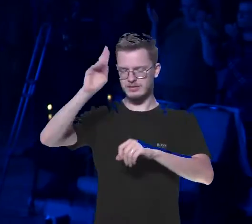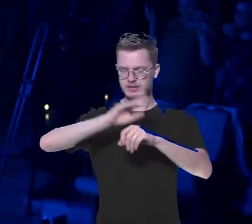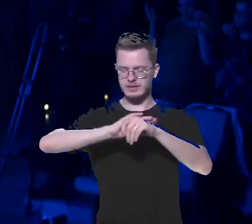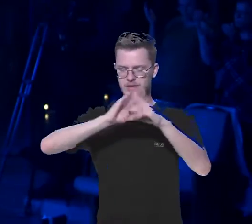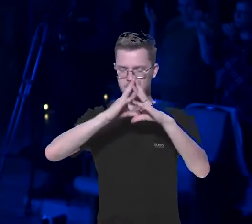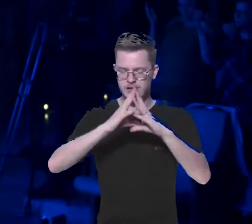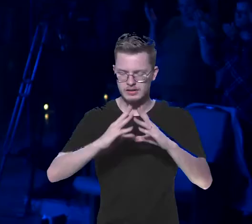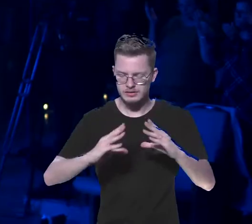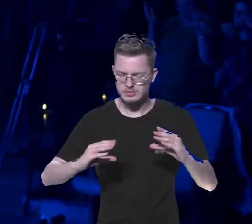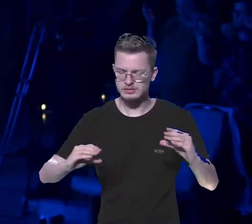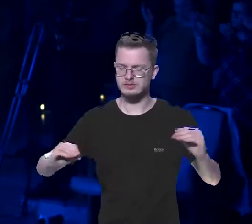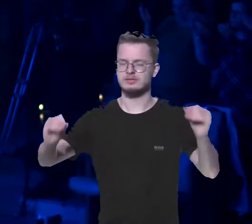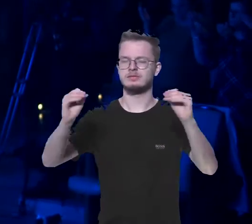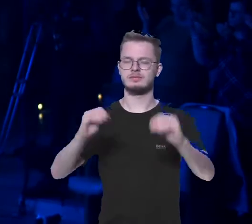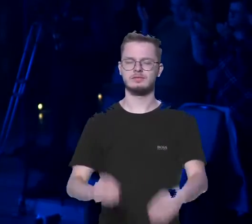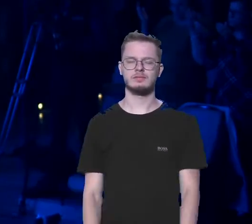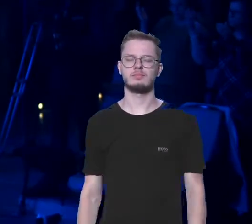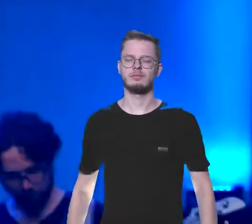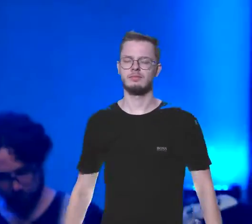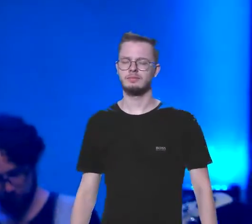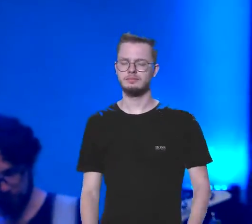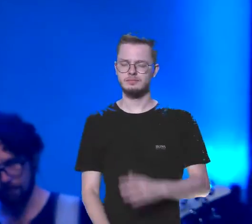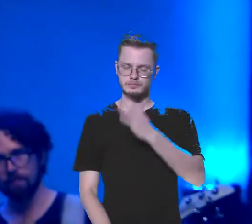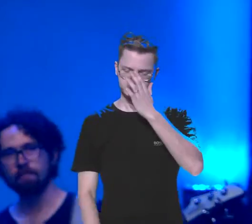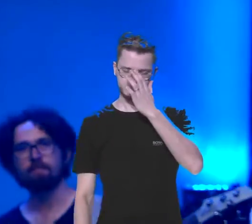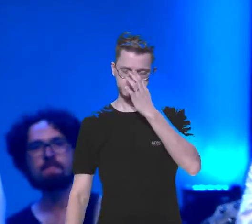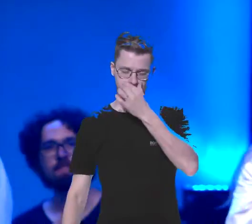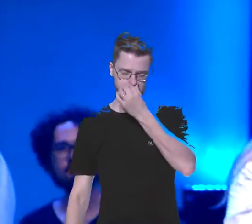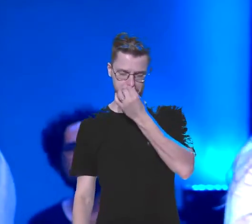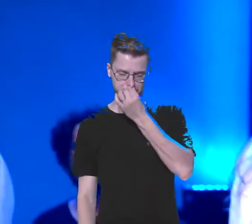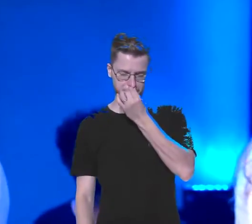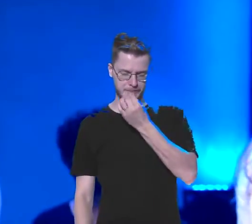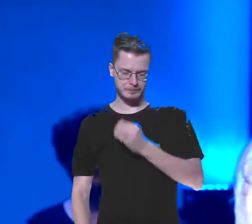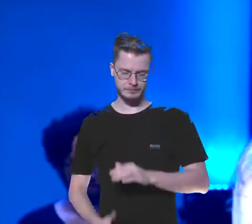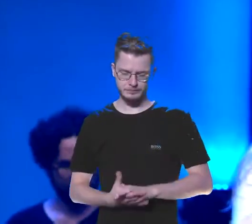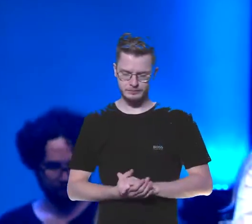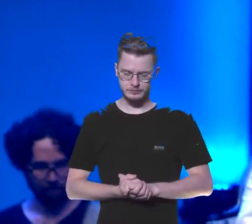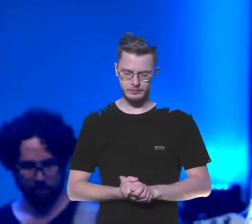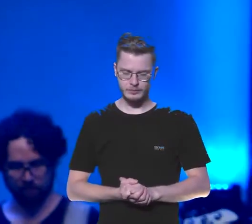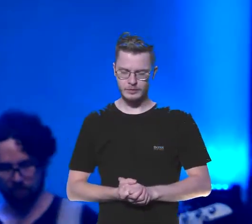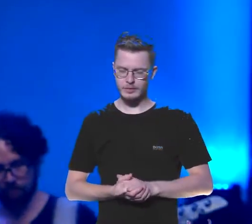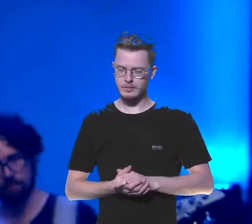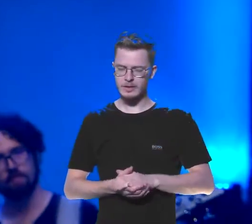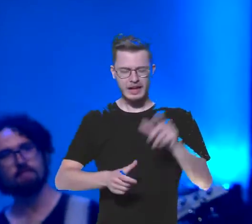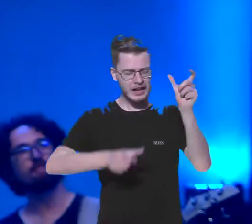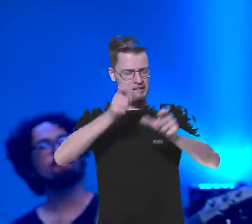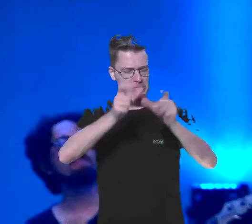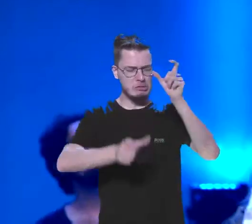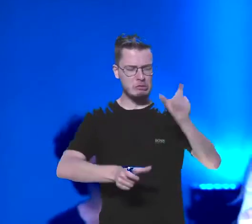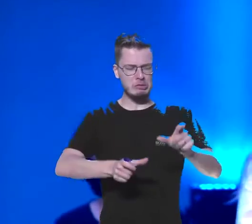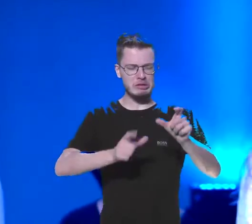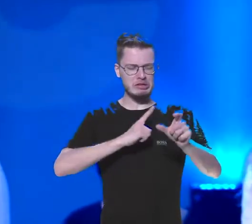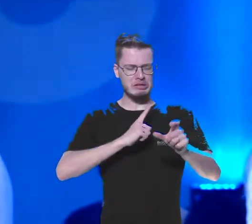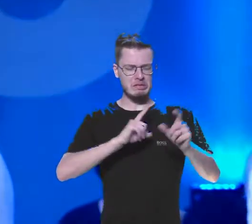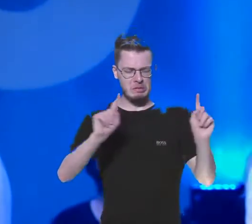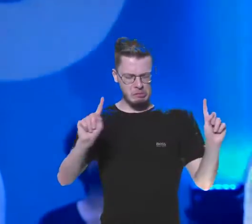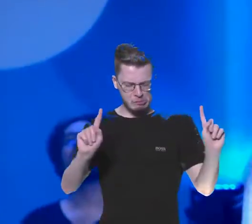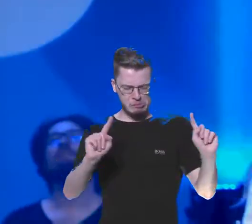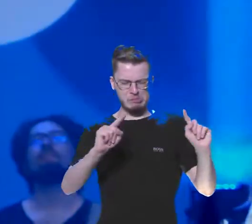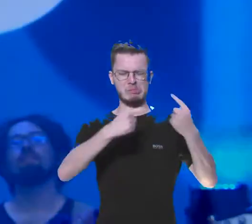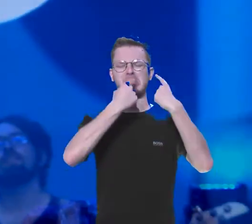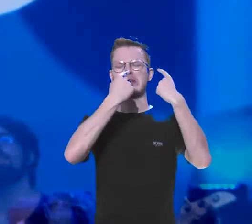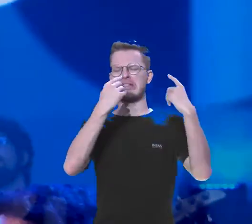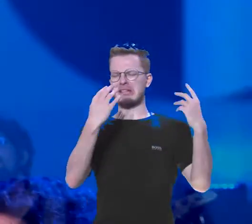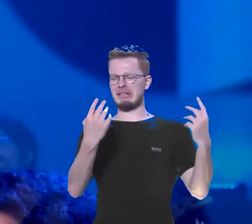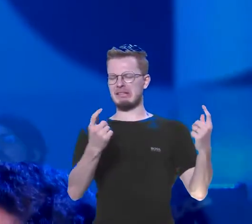nos ouvidos daqueles irmãos que ouviram palavras duras. Hoje, em nome de Jesus, que eles escutem a doçura da tua